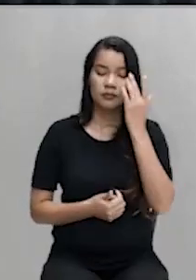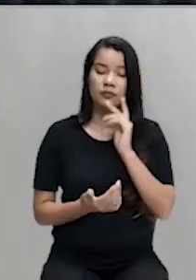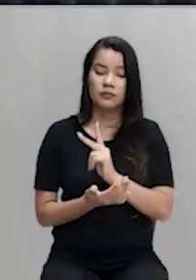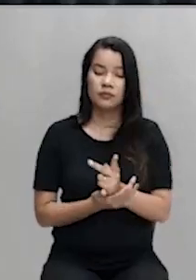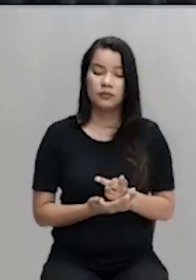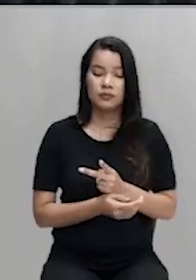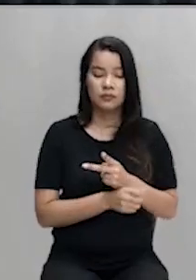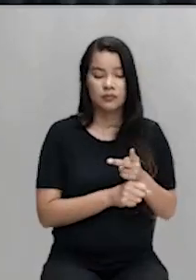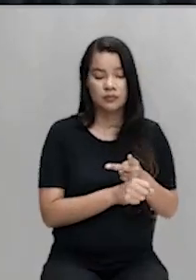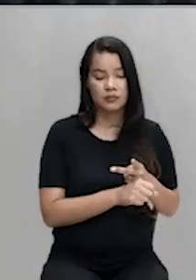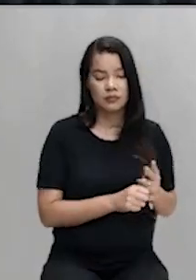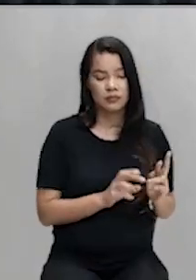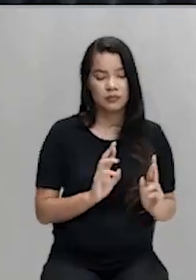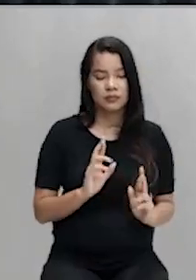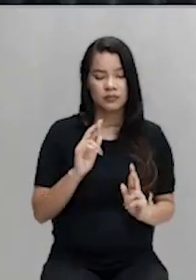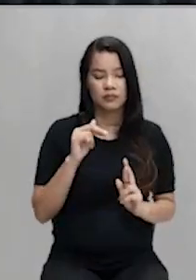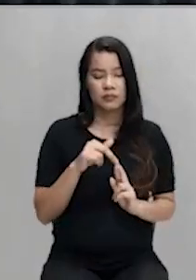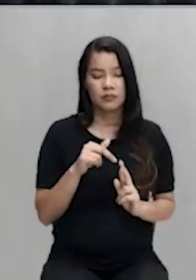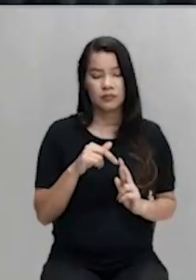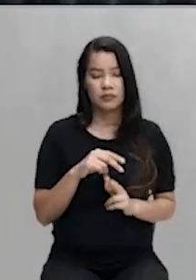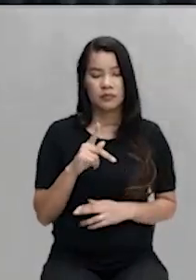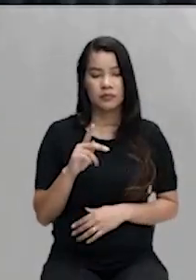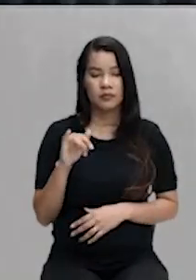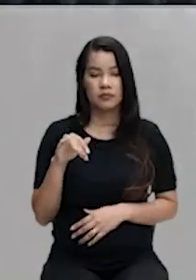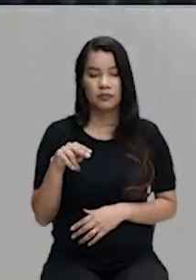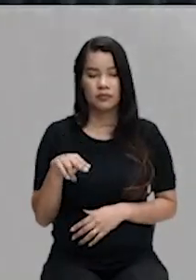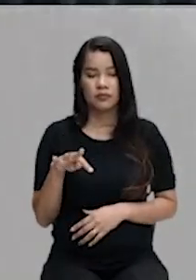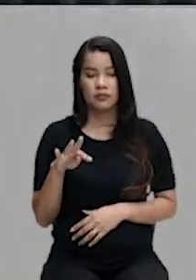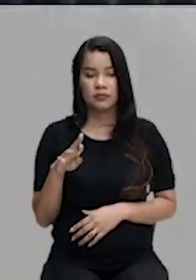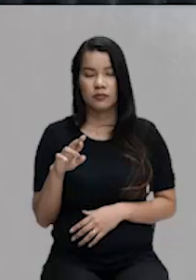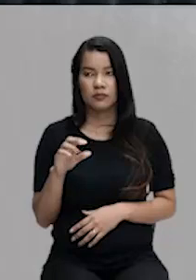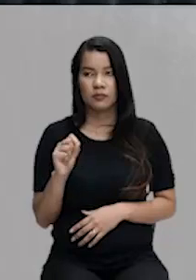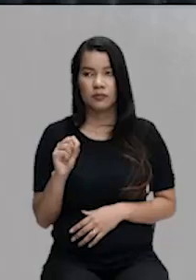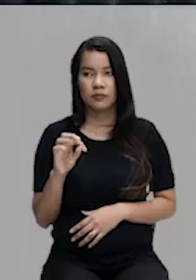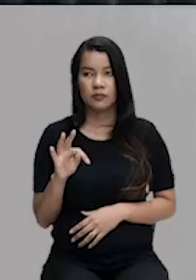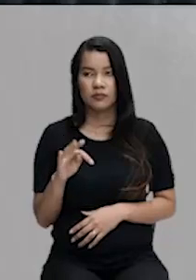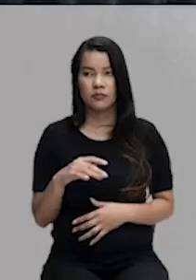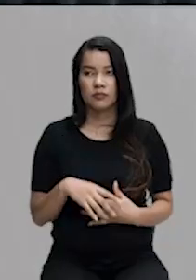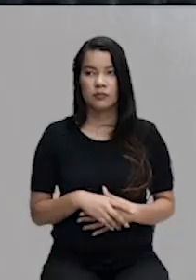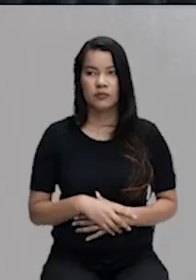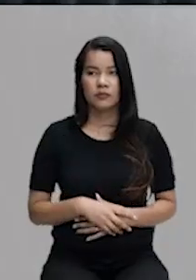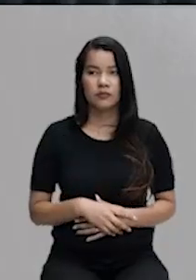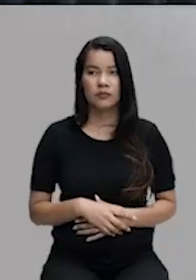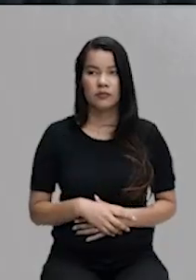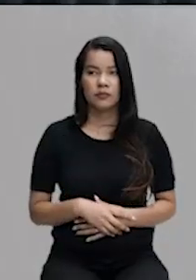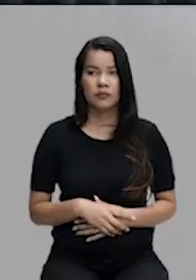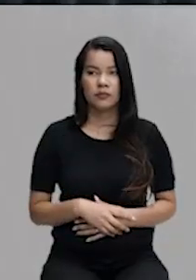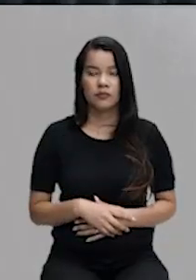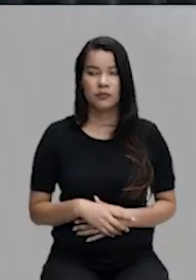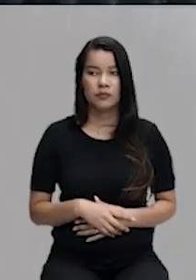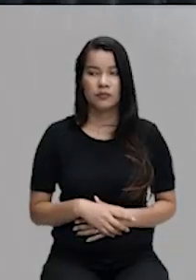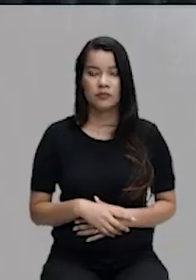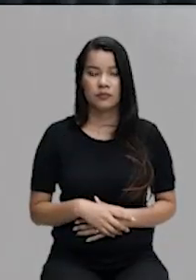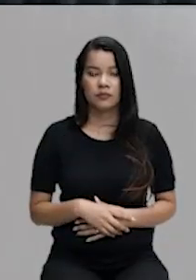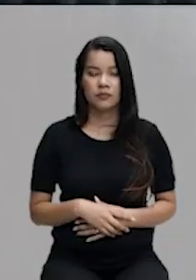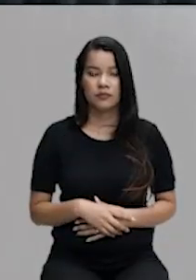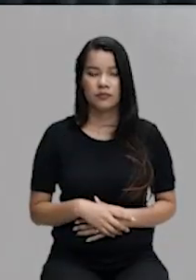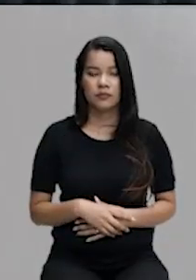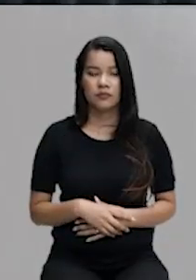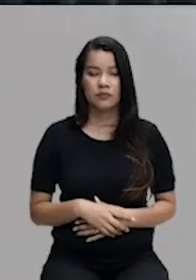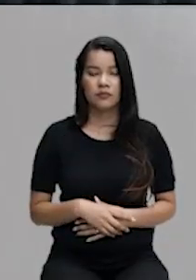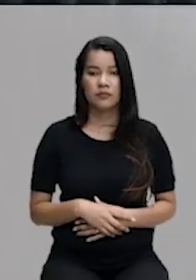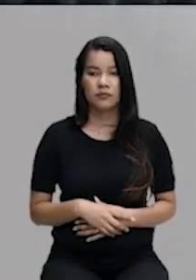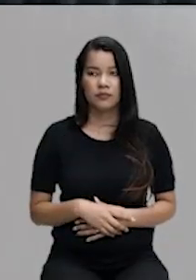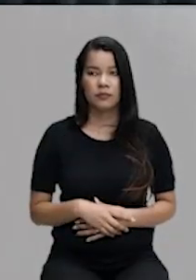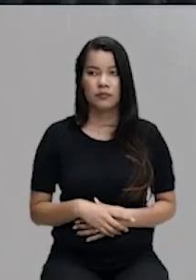em busca dessas referências. Pin, na verdade, significa alfinete. E rest, né, significa